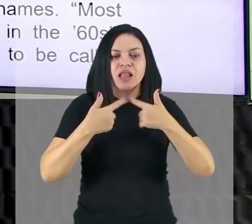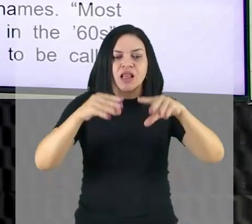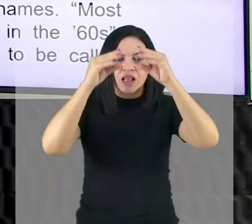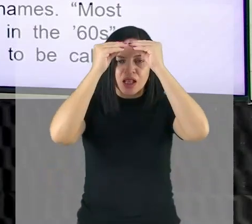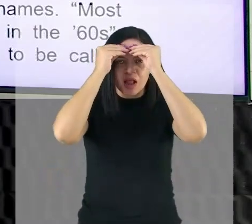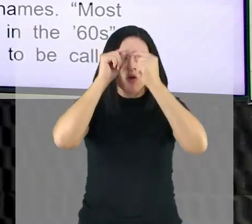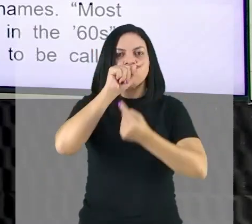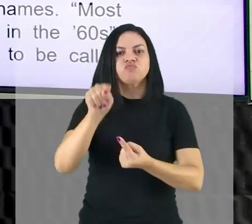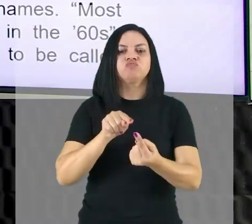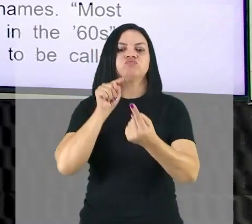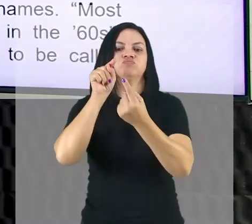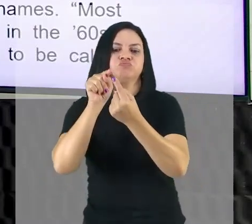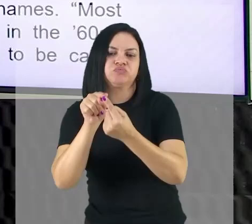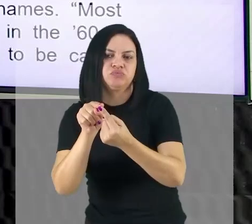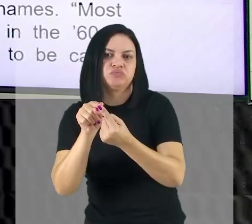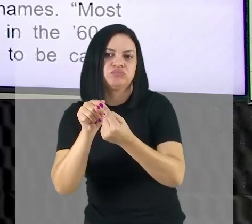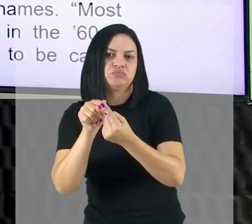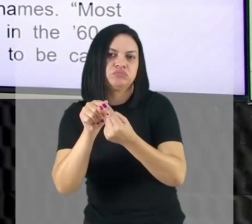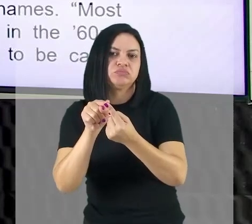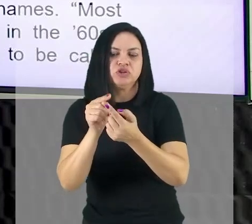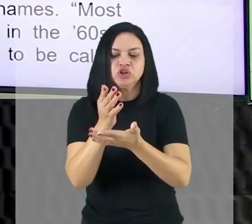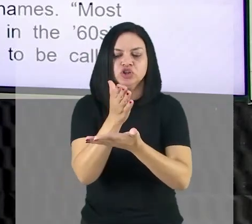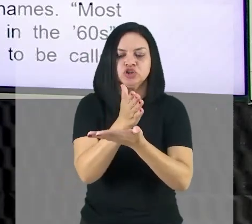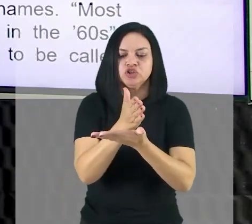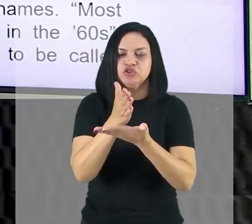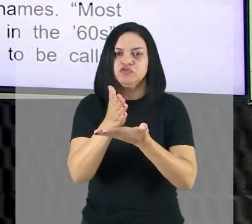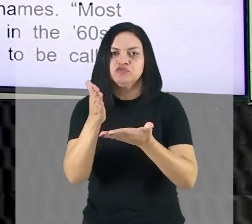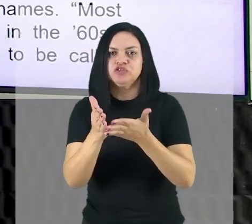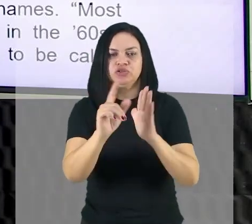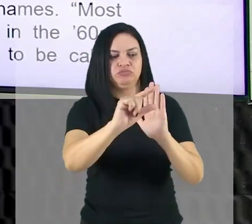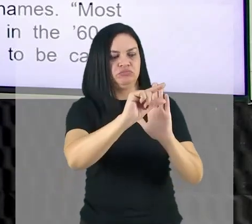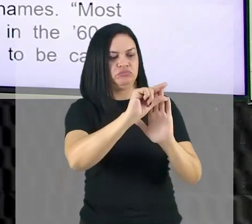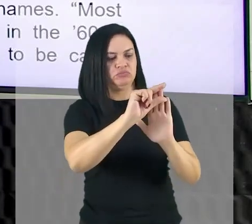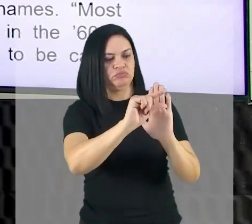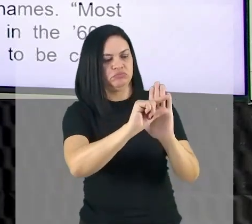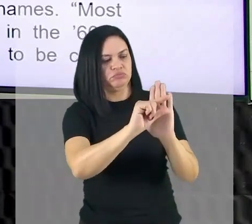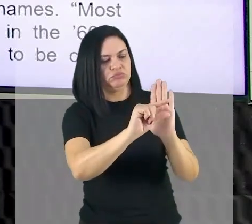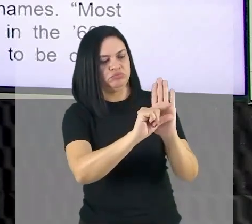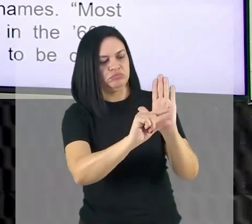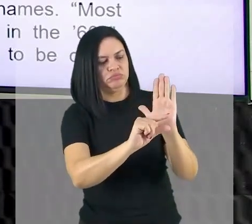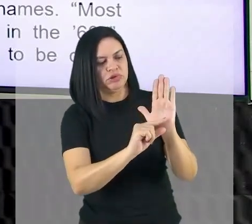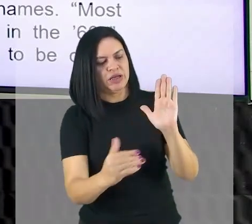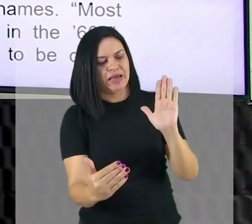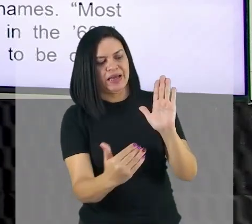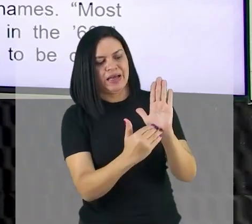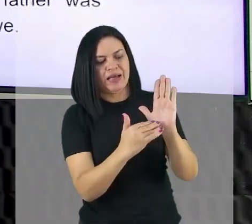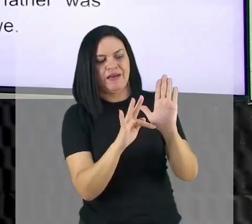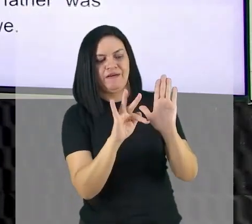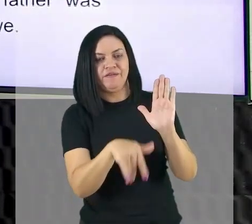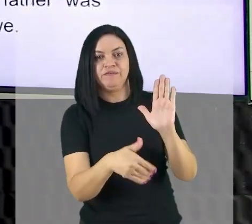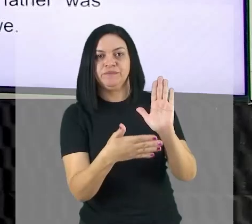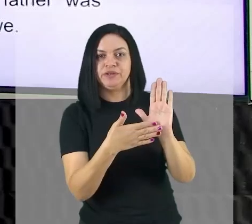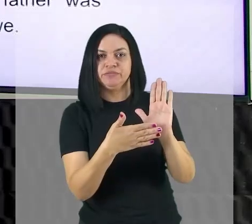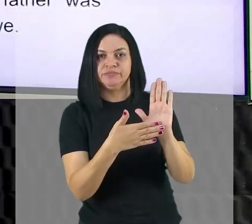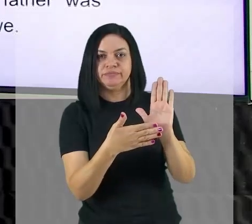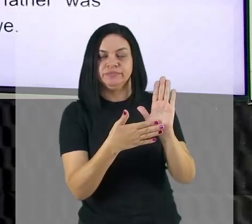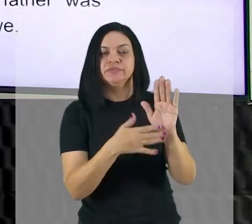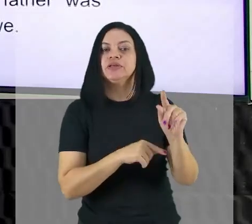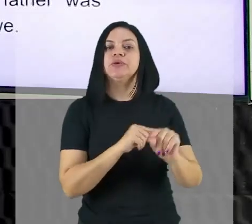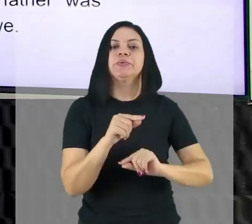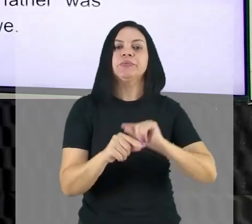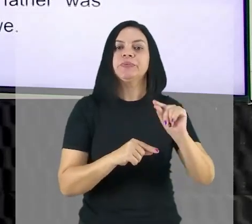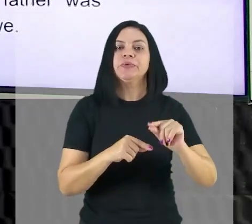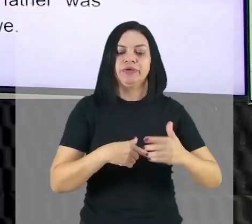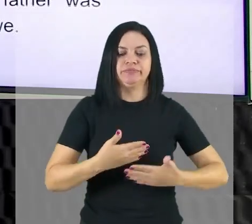mais objetiva, é um texto dividido em parágrafo, vai até o finalzinho da linha ali para vocês, e